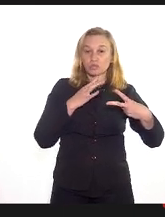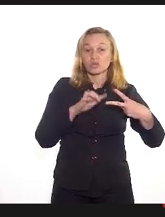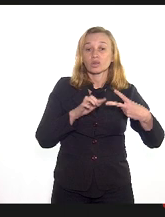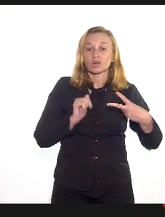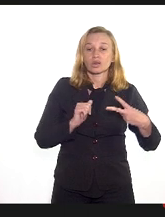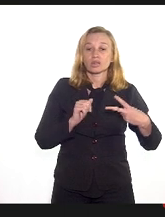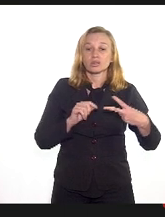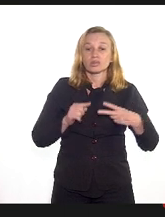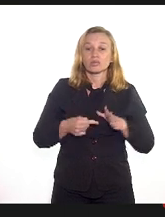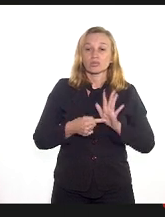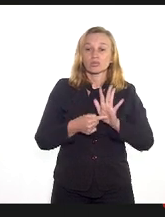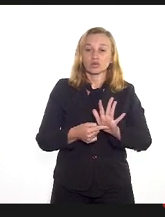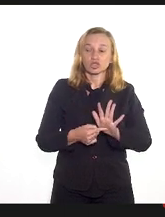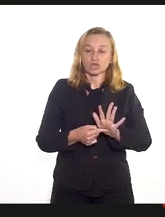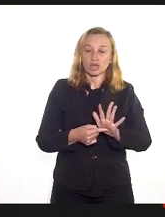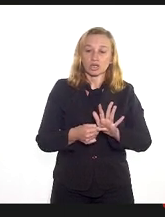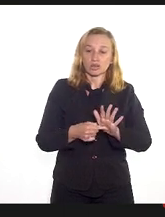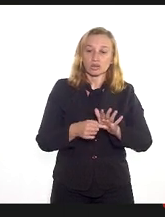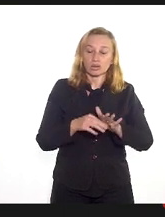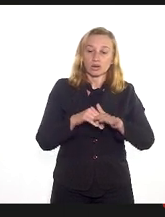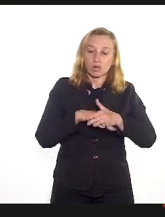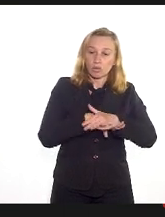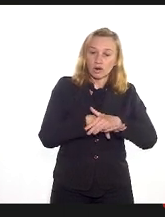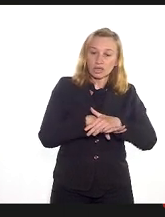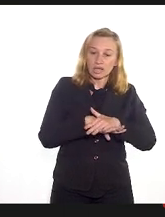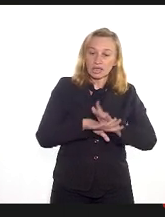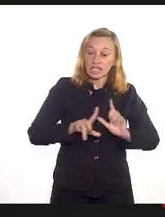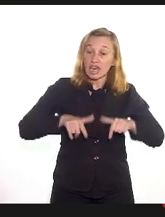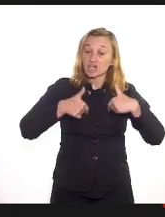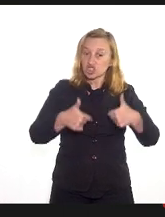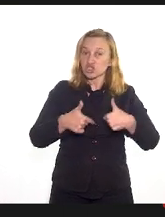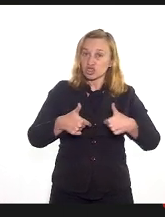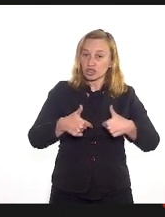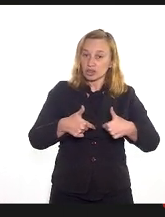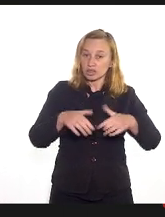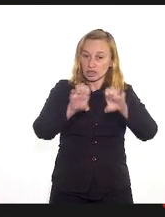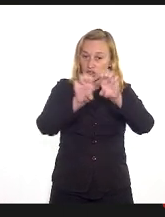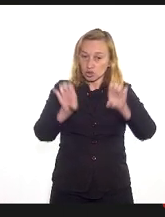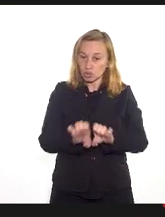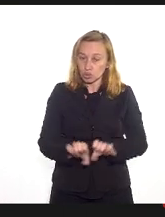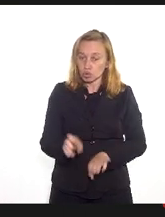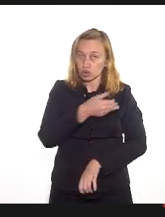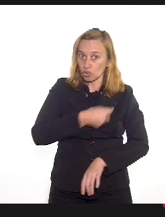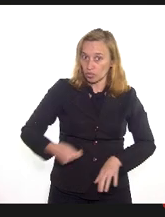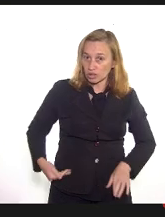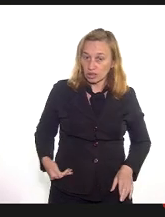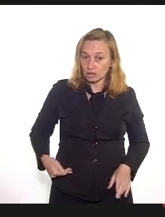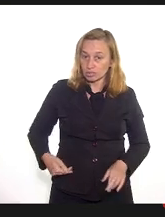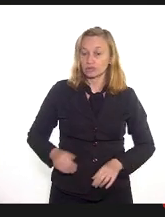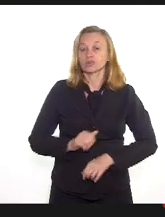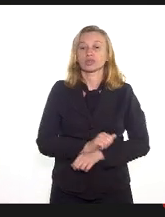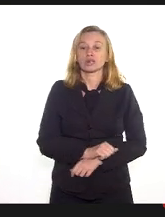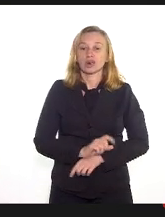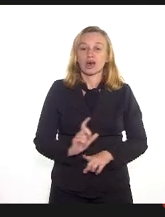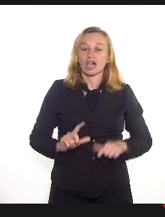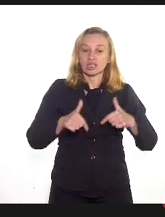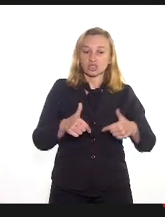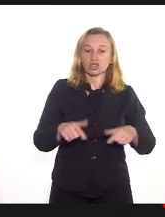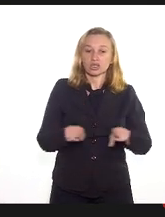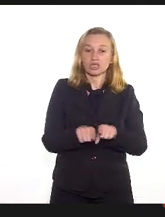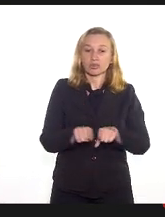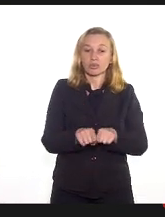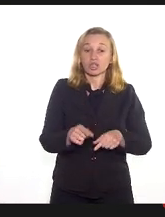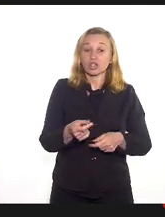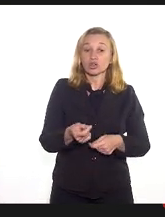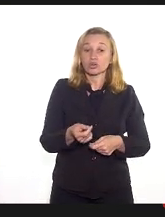ser identificado, captado, guardado e aplicado nessa estrutura de governança e aplicado nos negócios